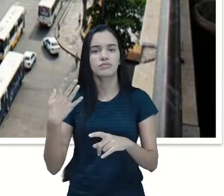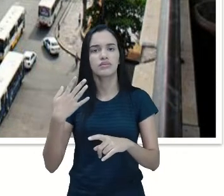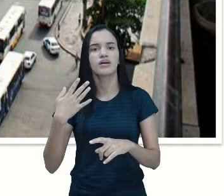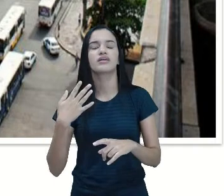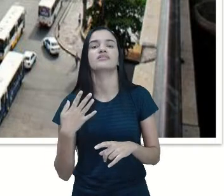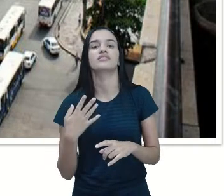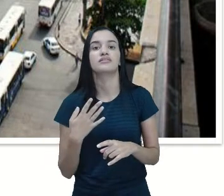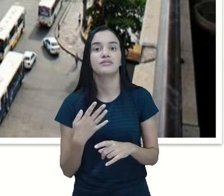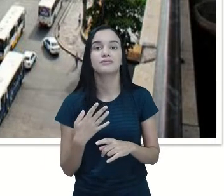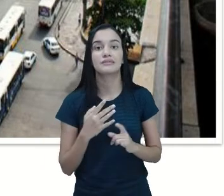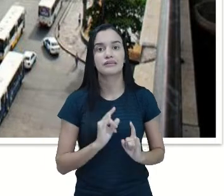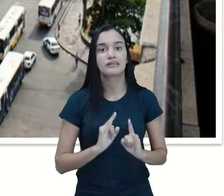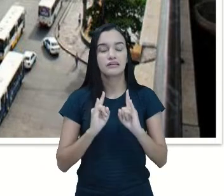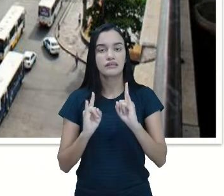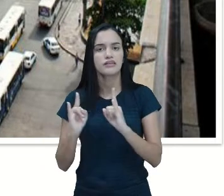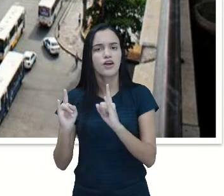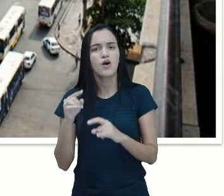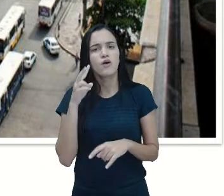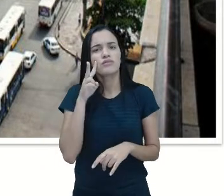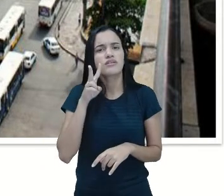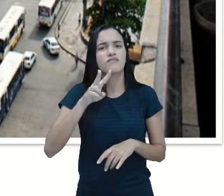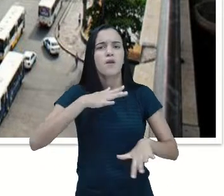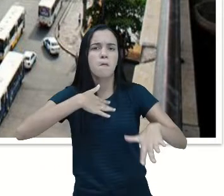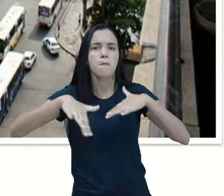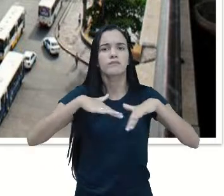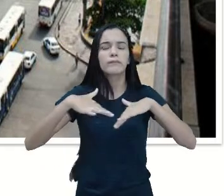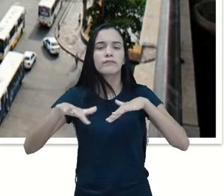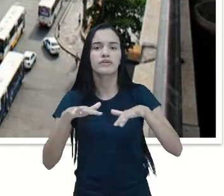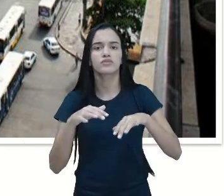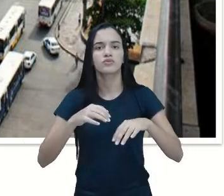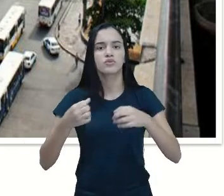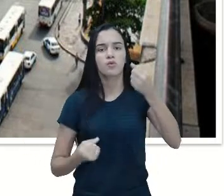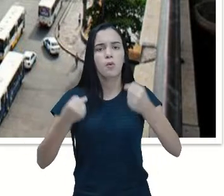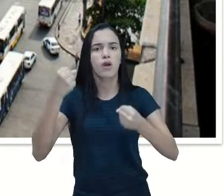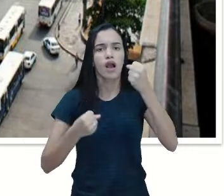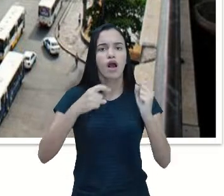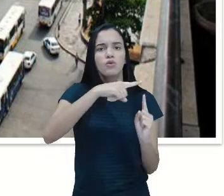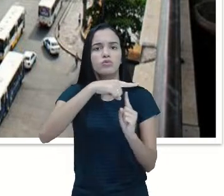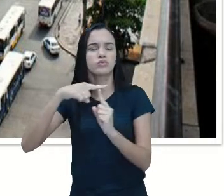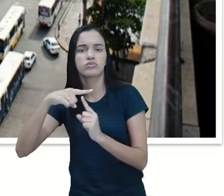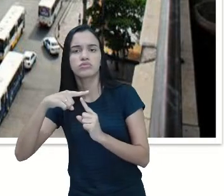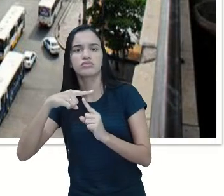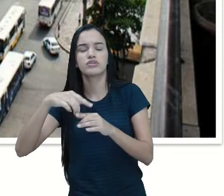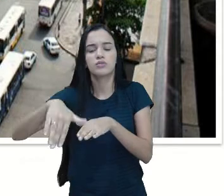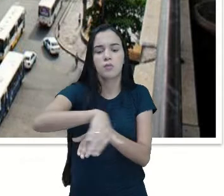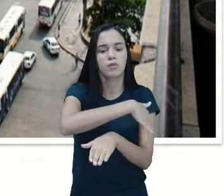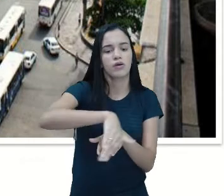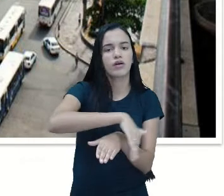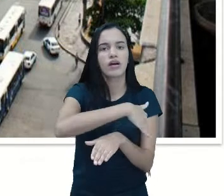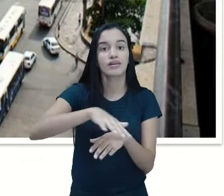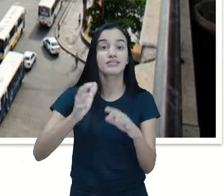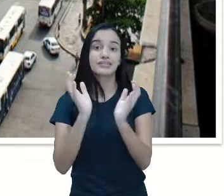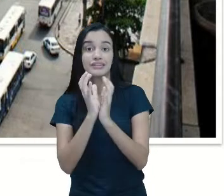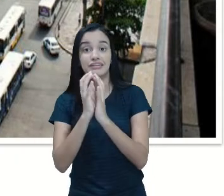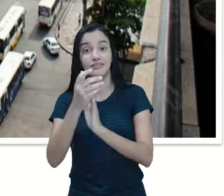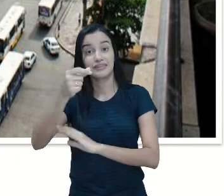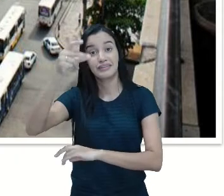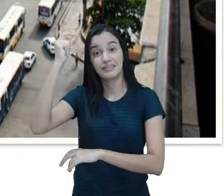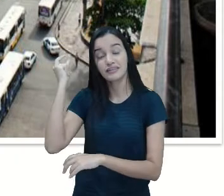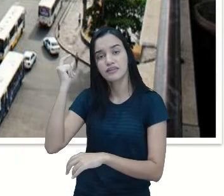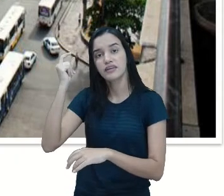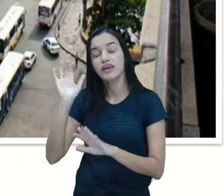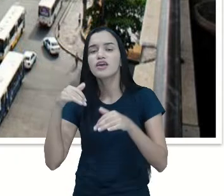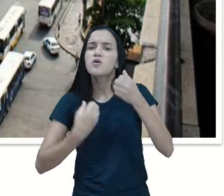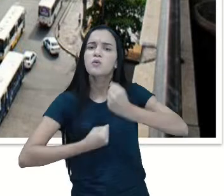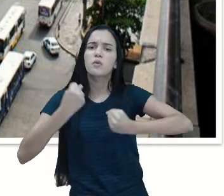desses prédios. Você vê o movimento dos carros, que tipo de carros que passavam pelo Recife antigamente e quais